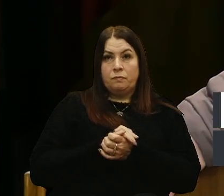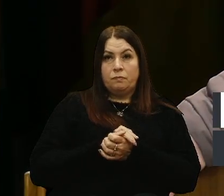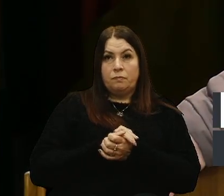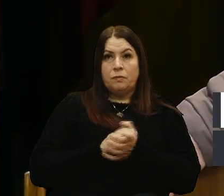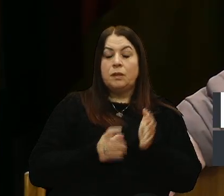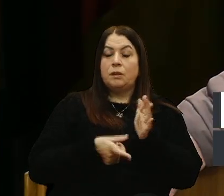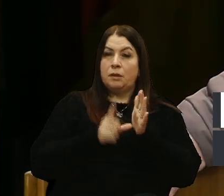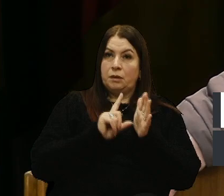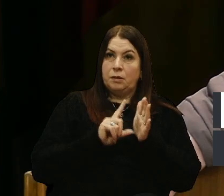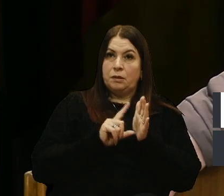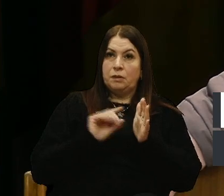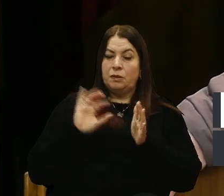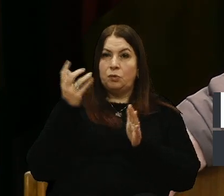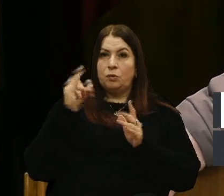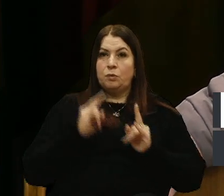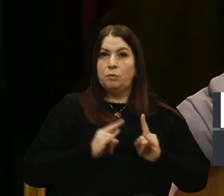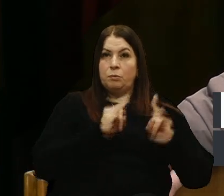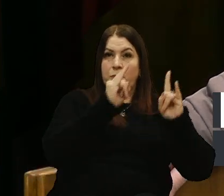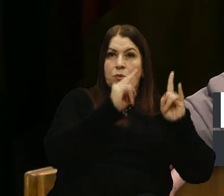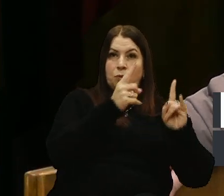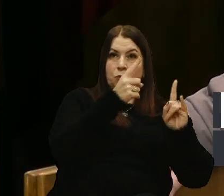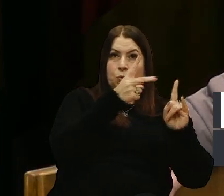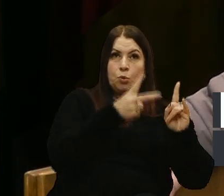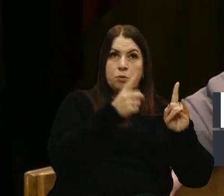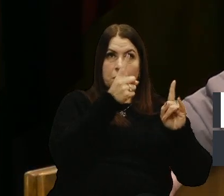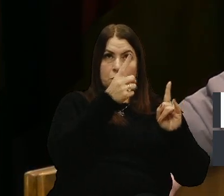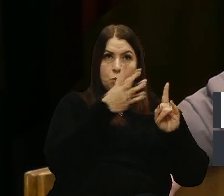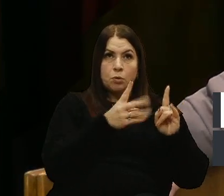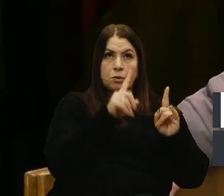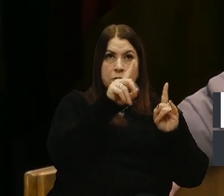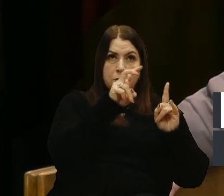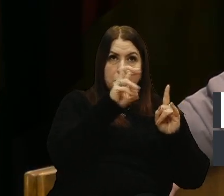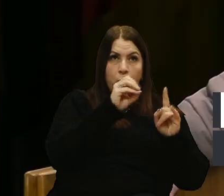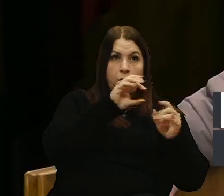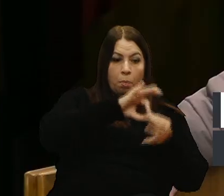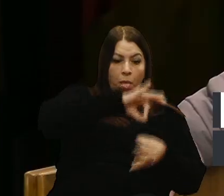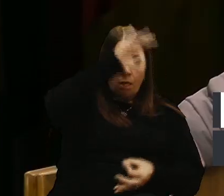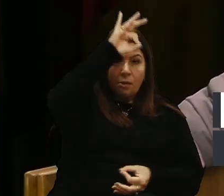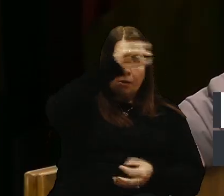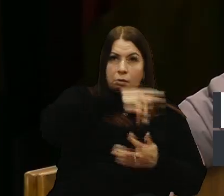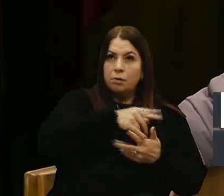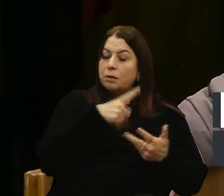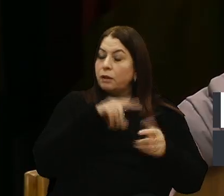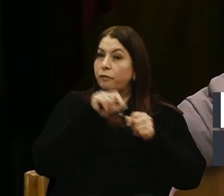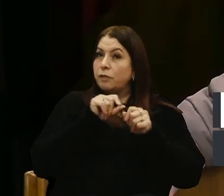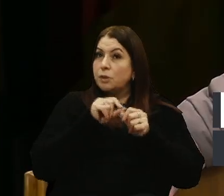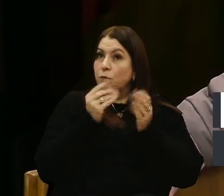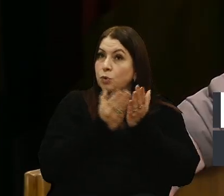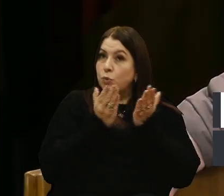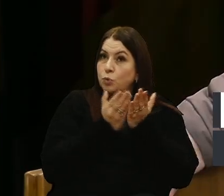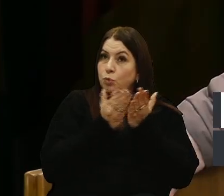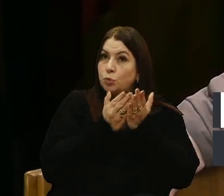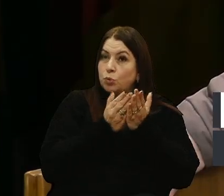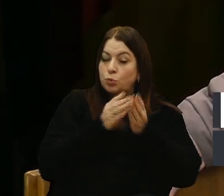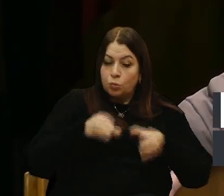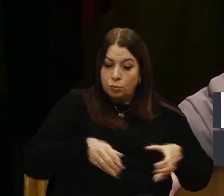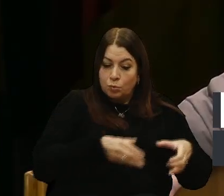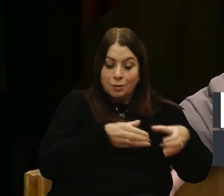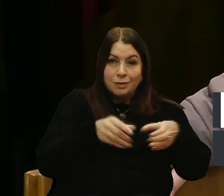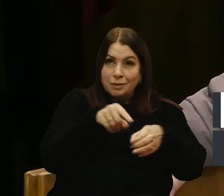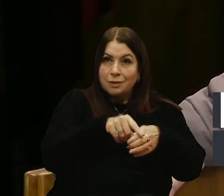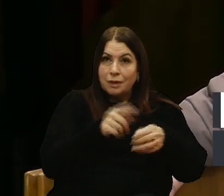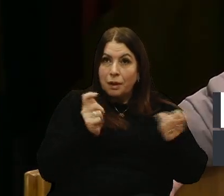Antes de decidir se o prédio vai ter 12, 14, 150 metros, a gente tem que fazer um estudo hidrossanitário da